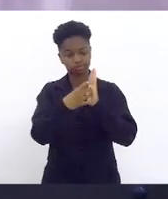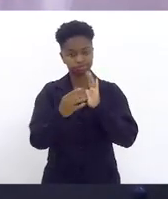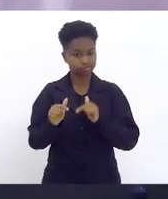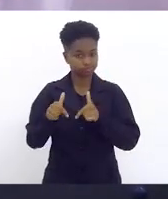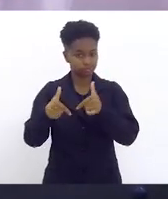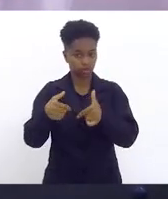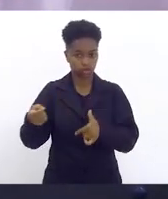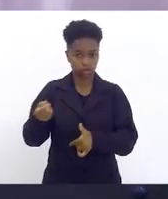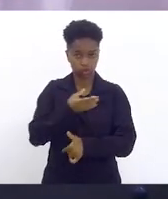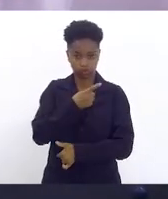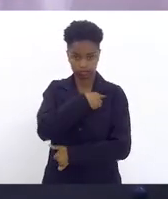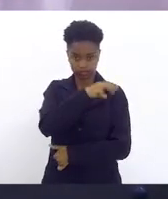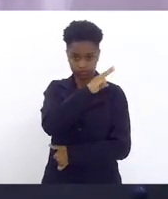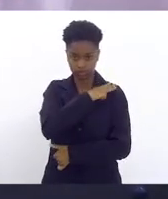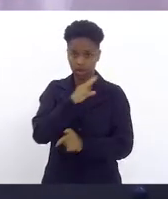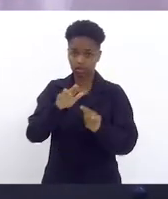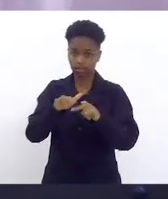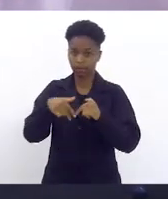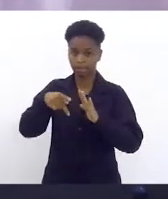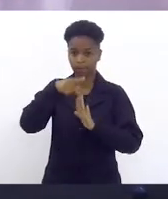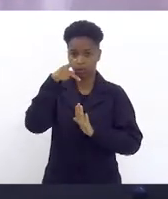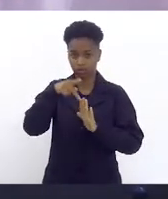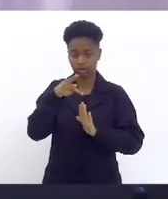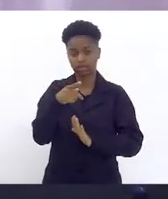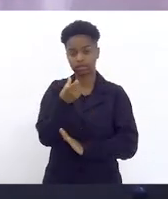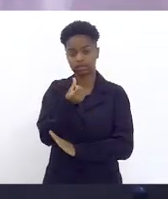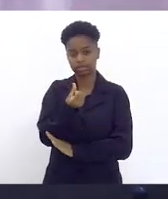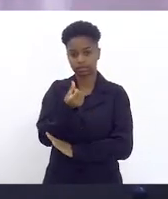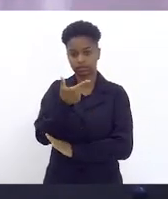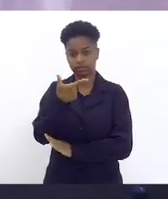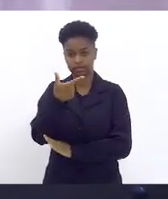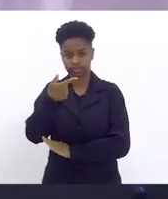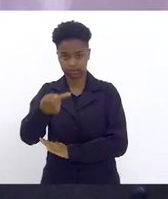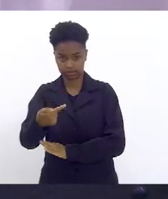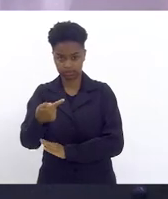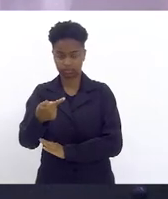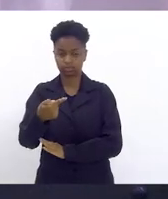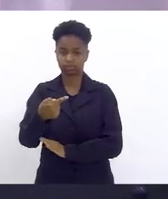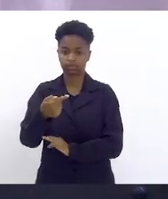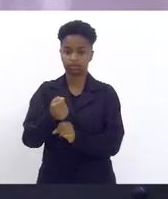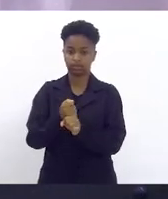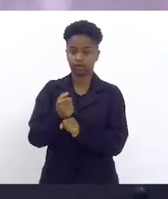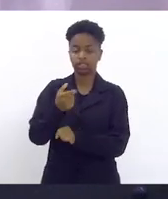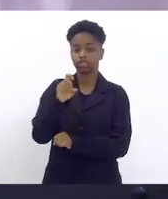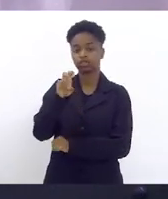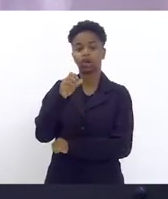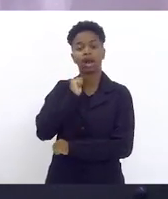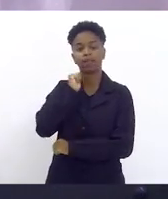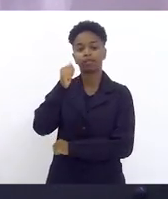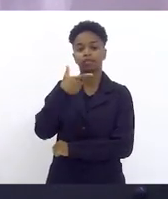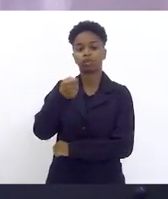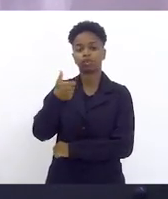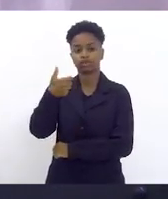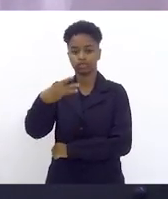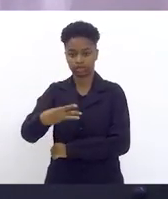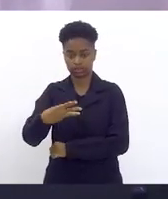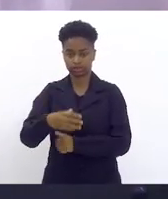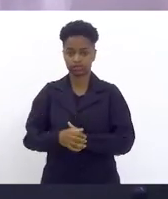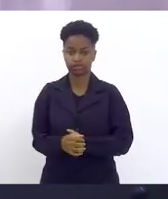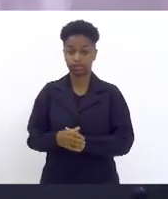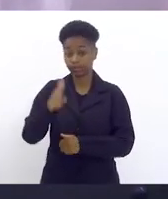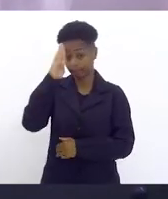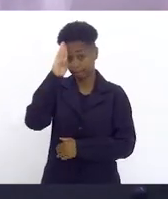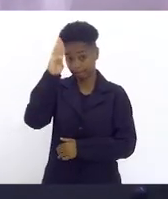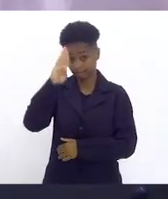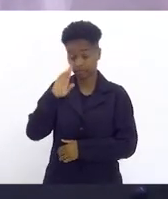do novo ensino médio através da portaria 627 de 5 de Abril de 2023 sobretudo